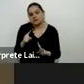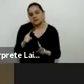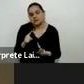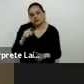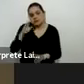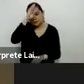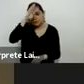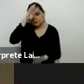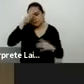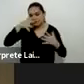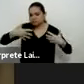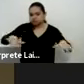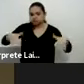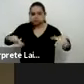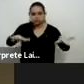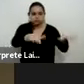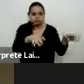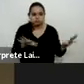essa gestão